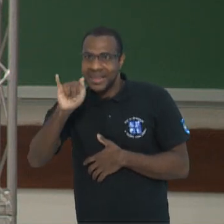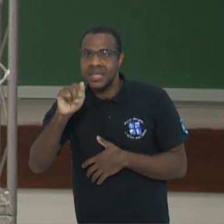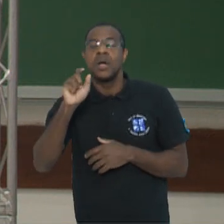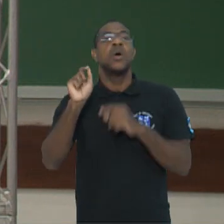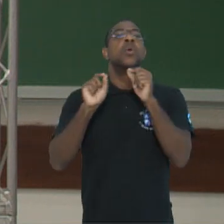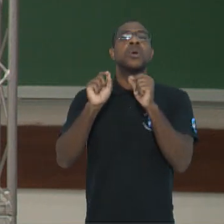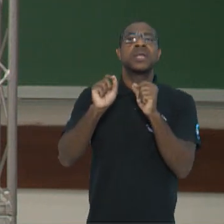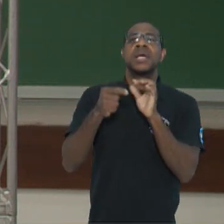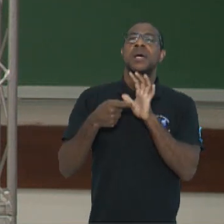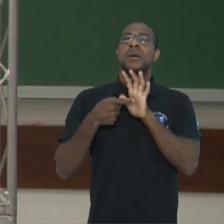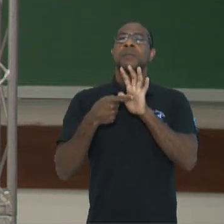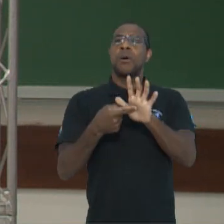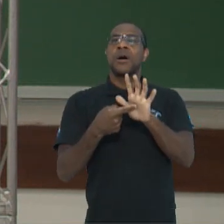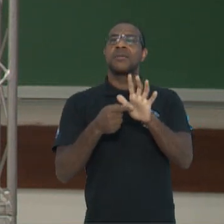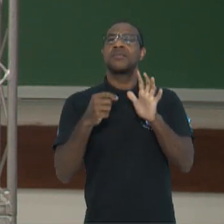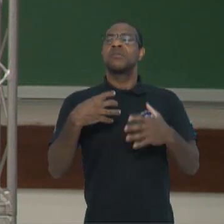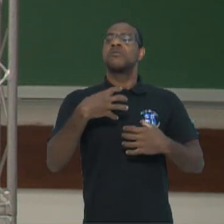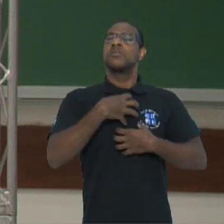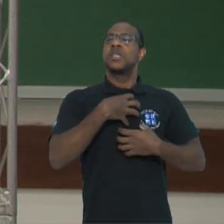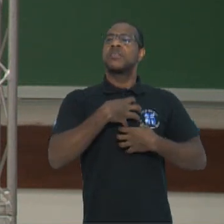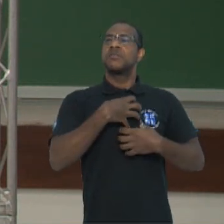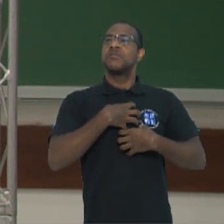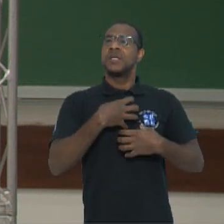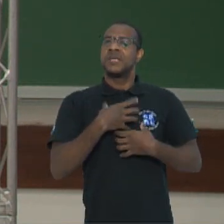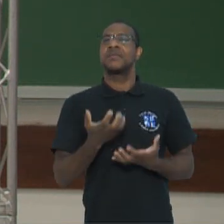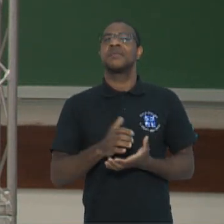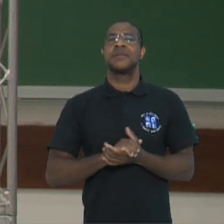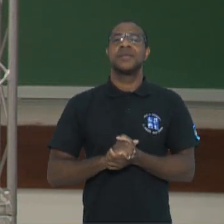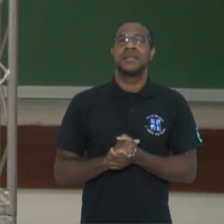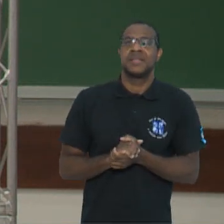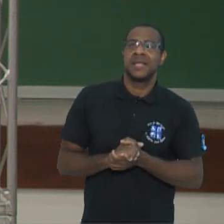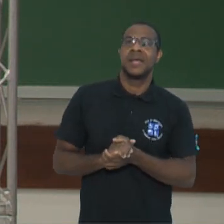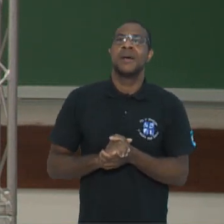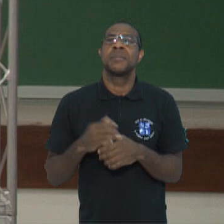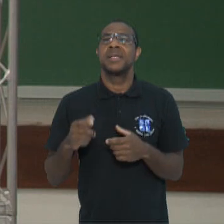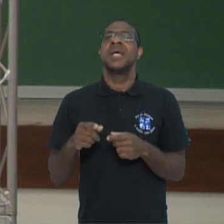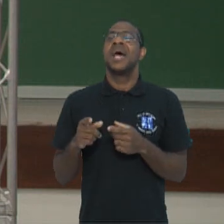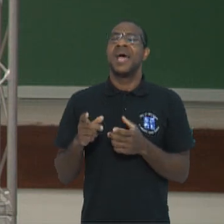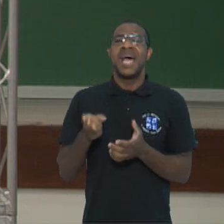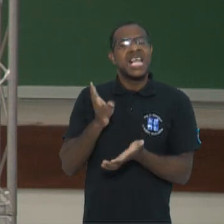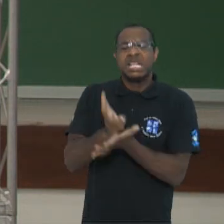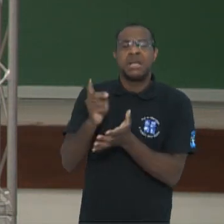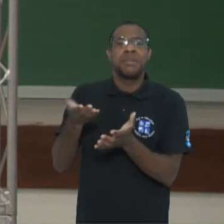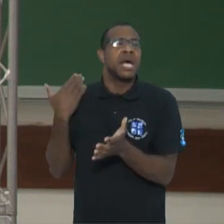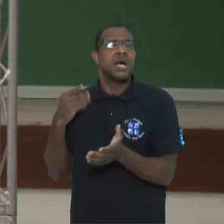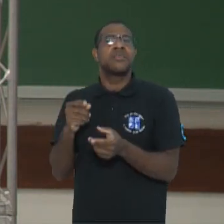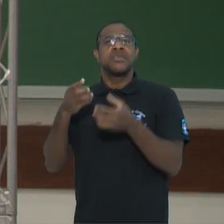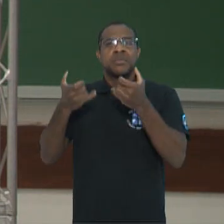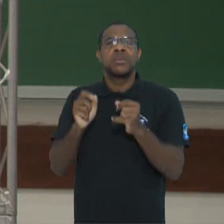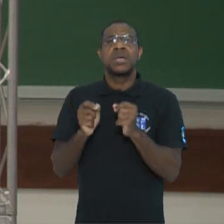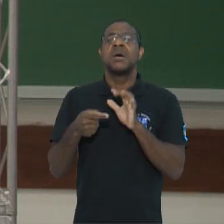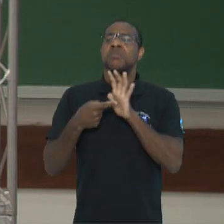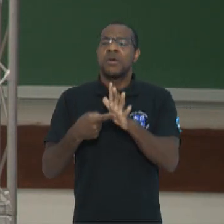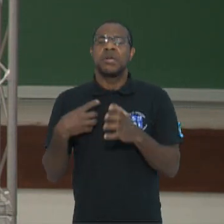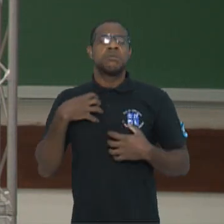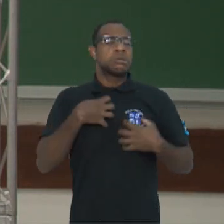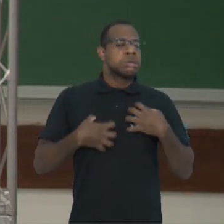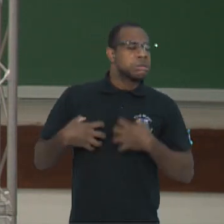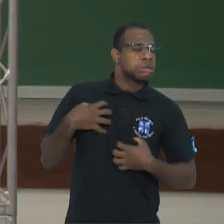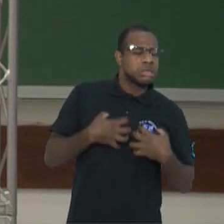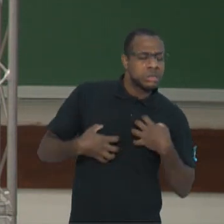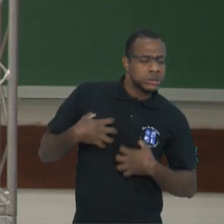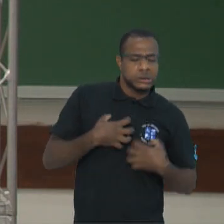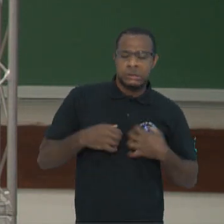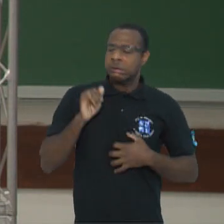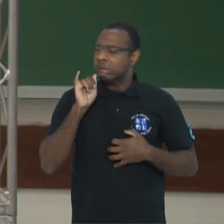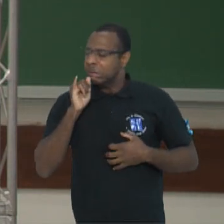uma pegada, sempre levaram uma vibe de tristeza, de angústia. Será que essa pessoa, ela era uma pessoa tranquila? Ela